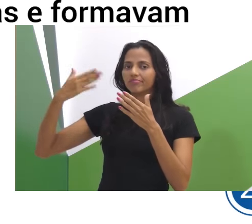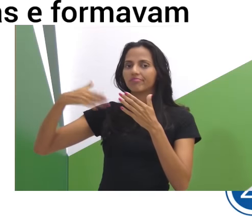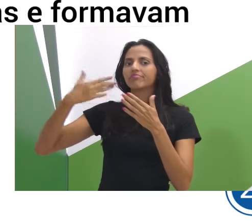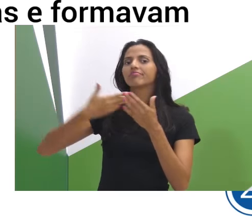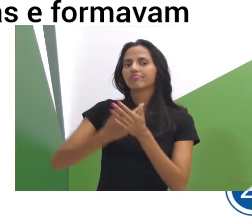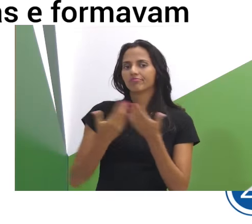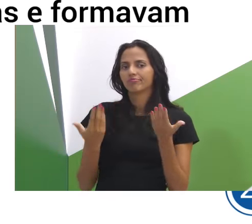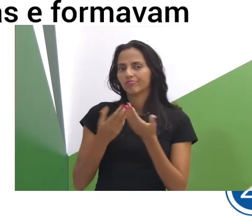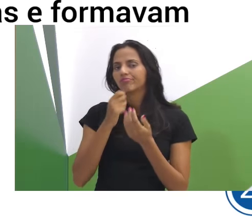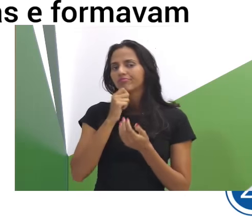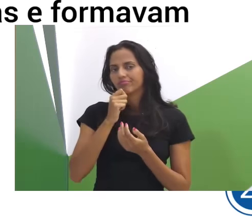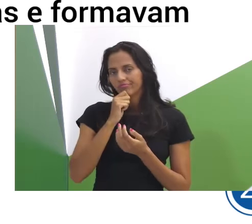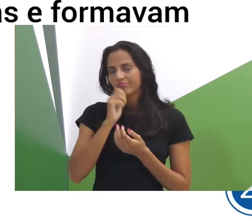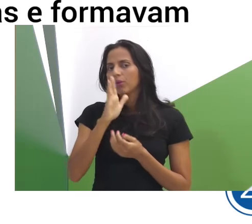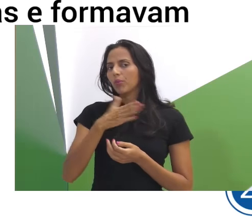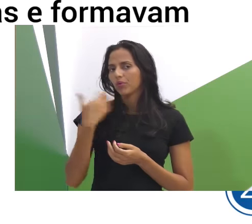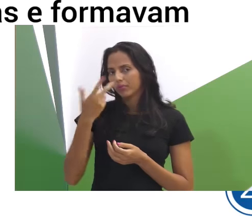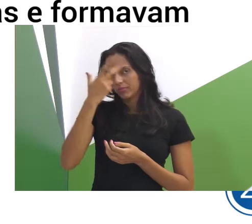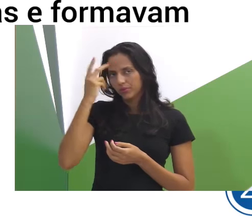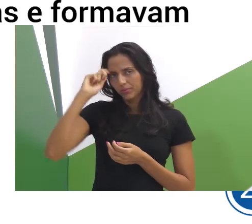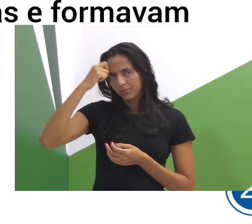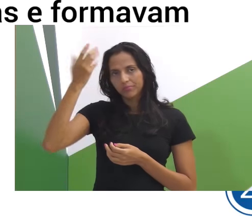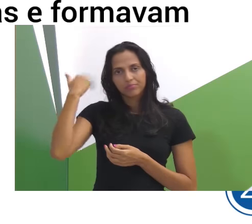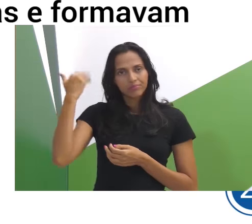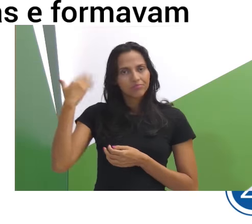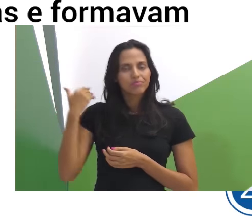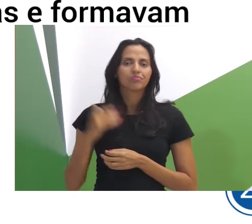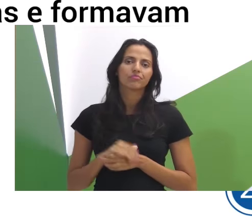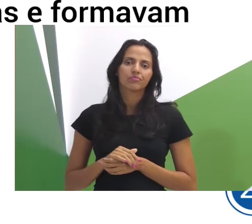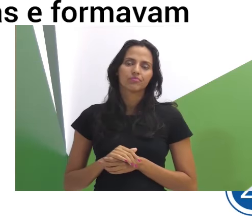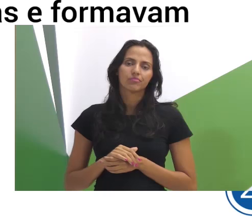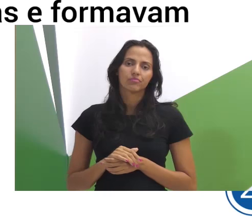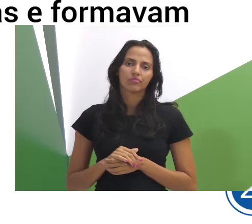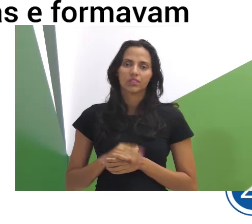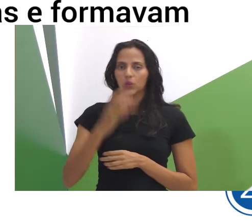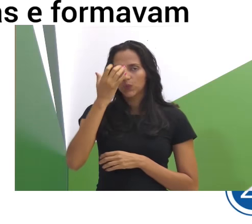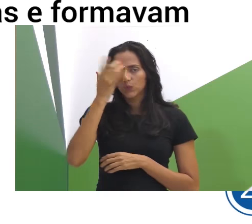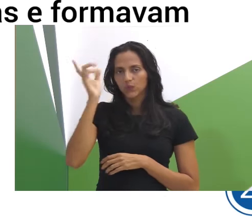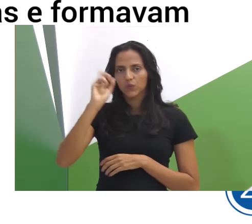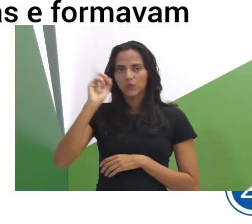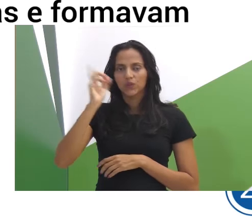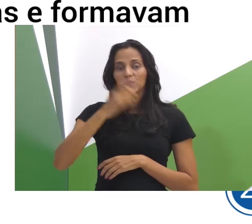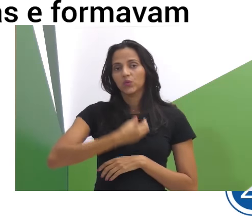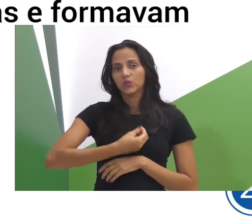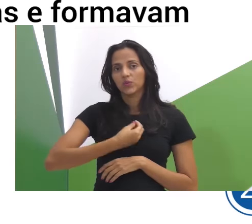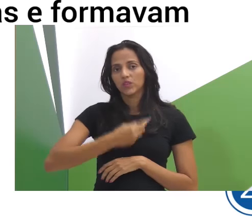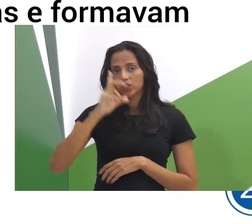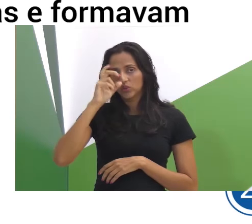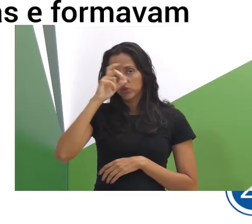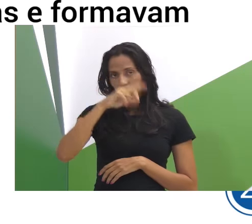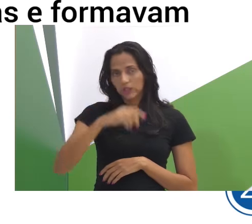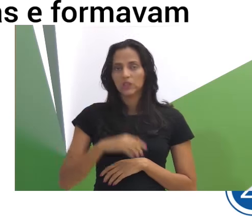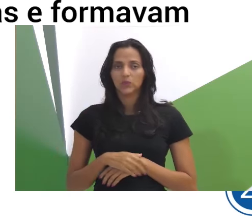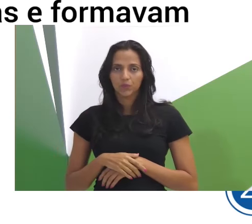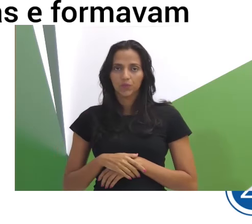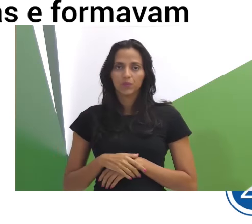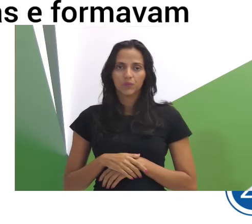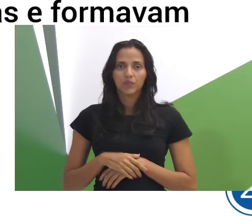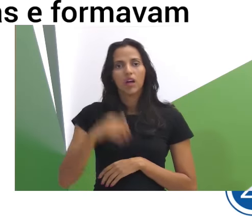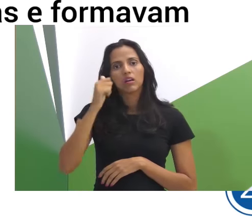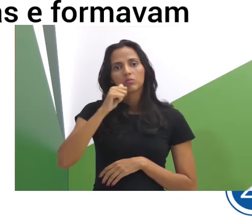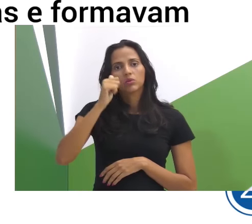condição de quase morte. Então, ele vai resistir de diversas formas. Ele vai diminuir o ritmo do trabalho. As